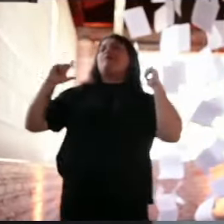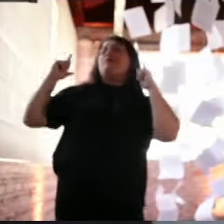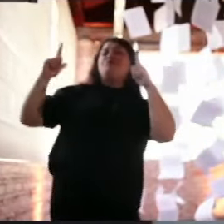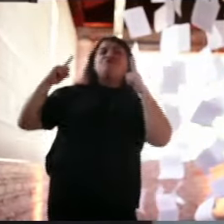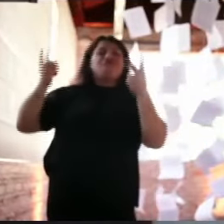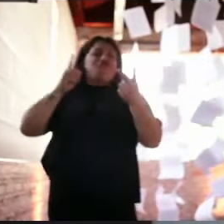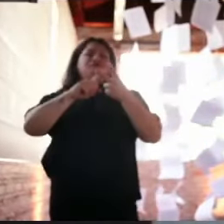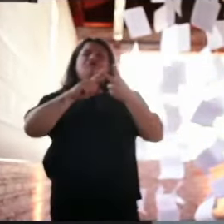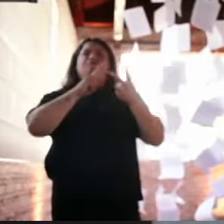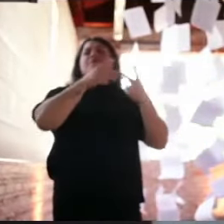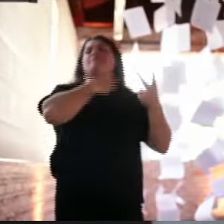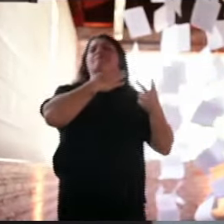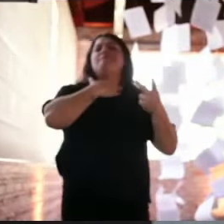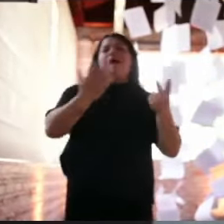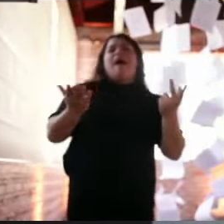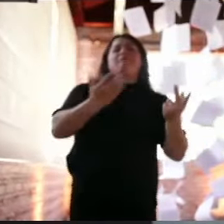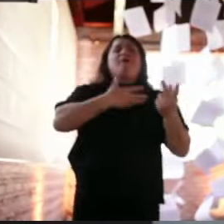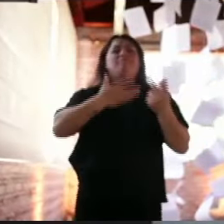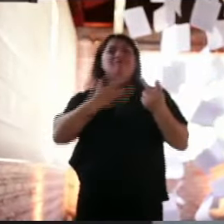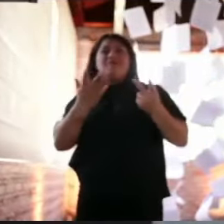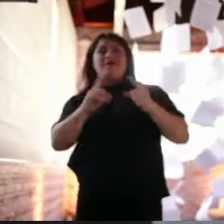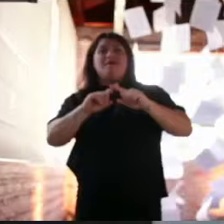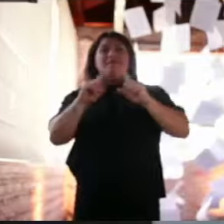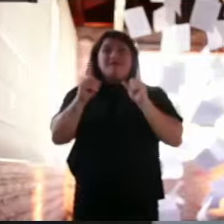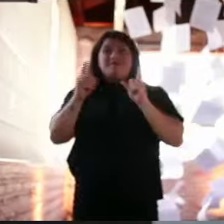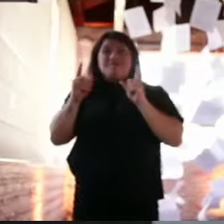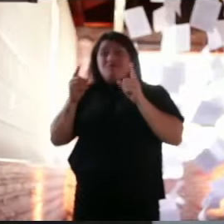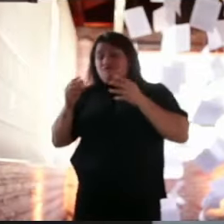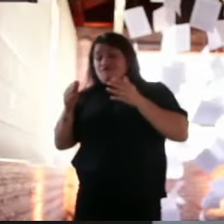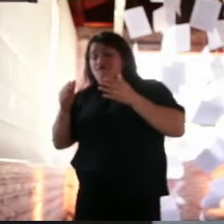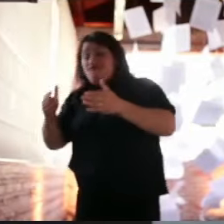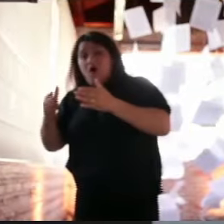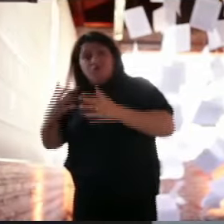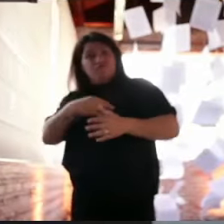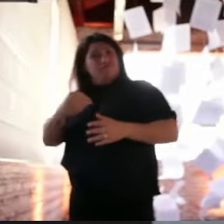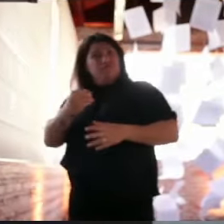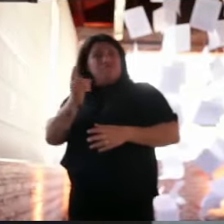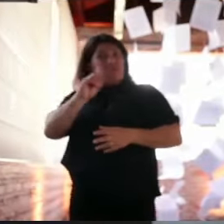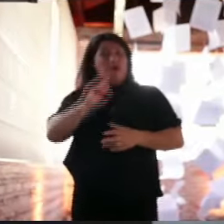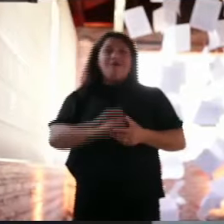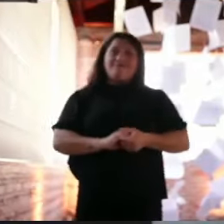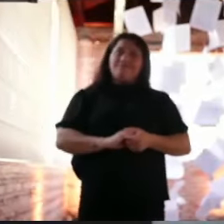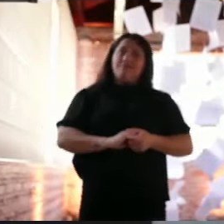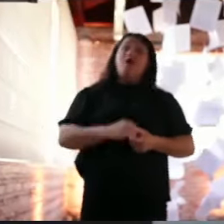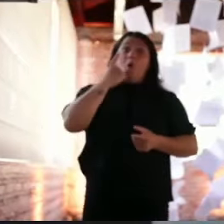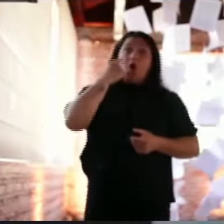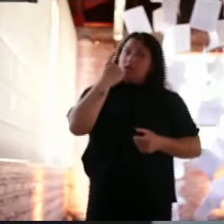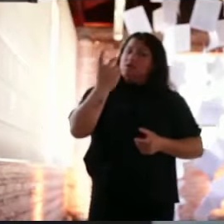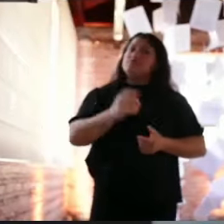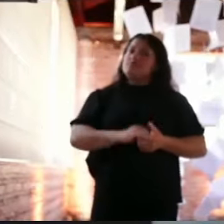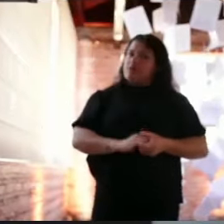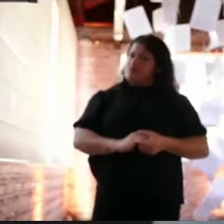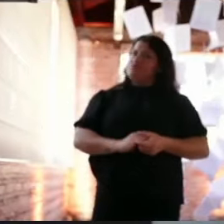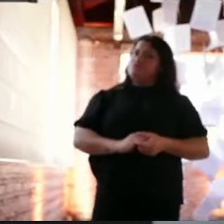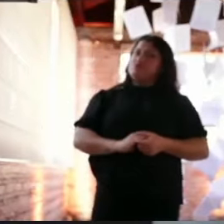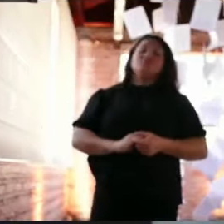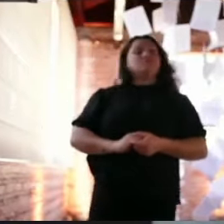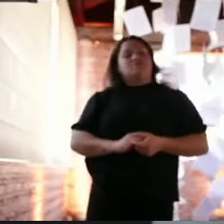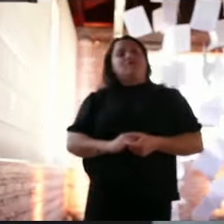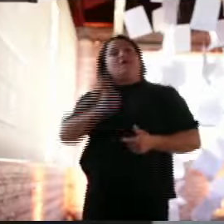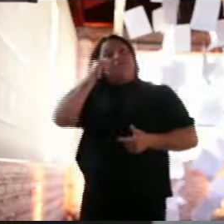com as minhas amigas eu não quero que a minha vida se resuma ao filho então elas estão dizendo isso olha que interessante achei isso assim genial elas